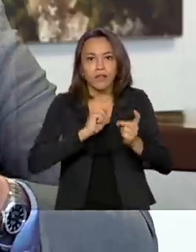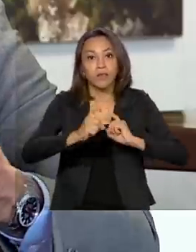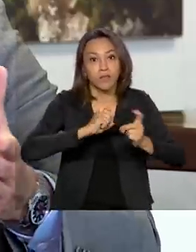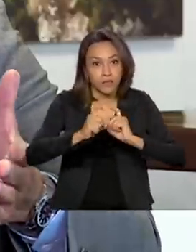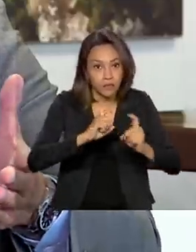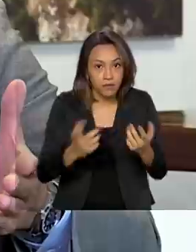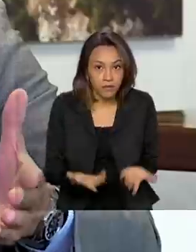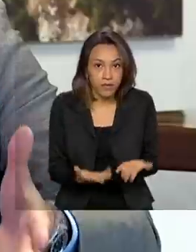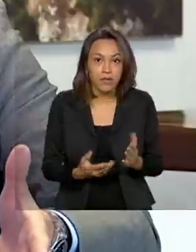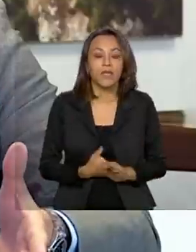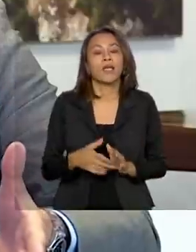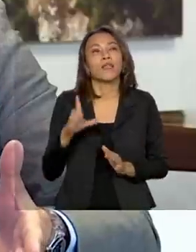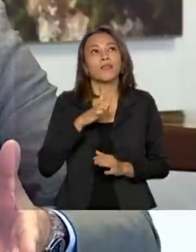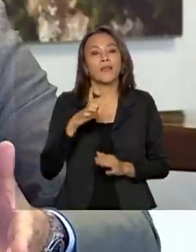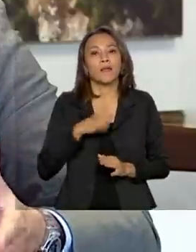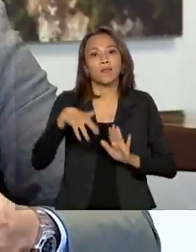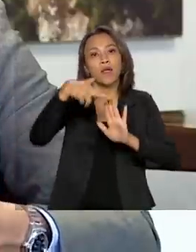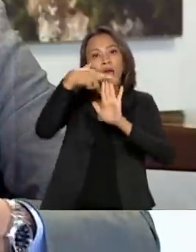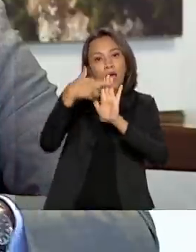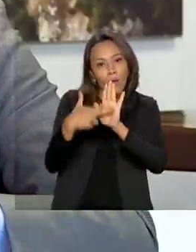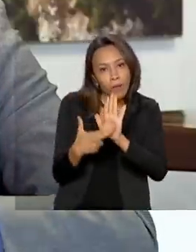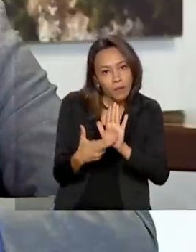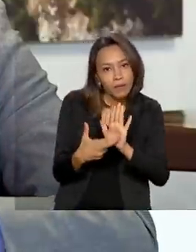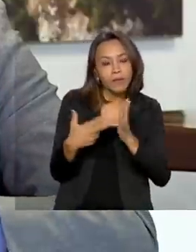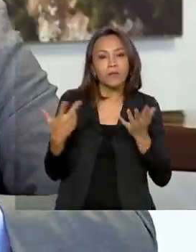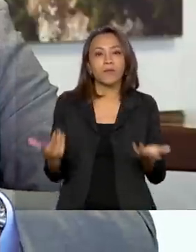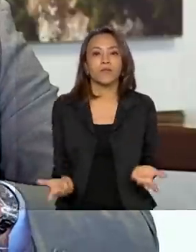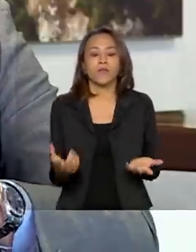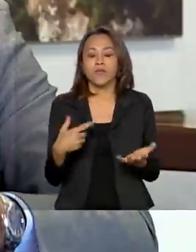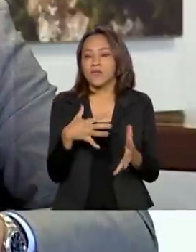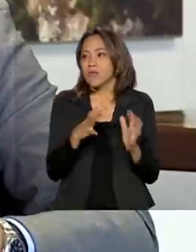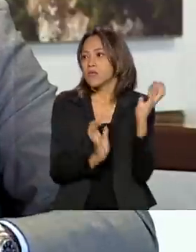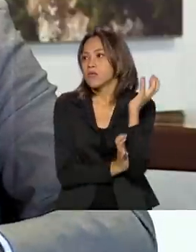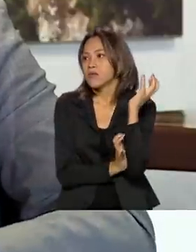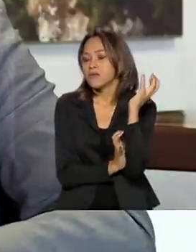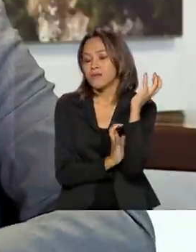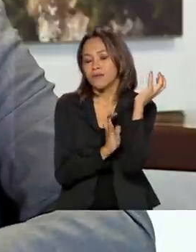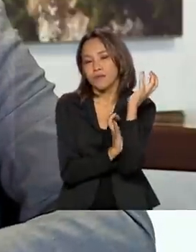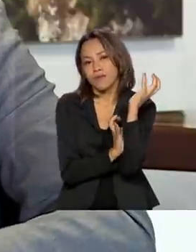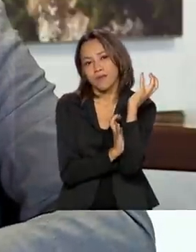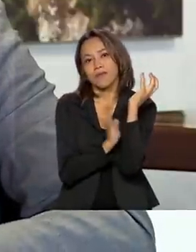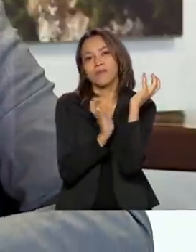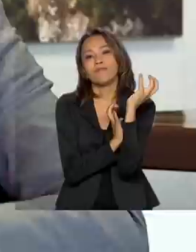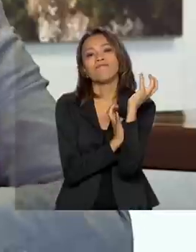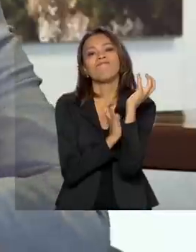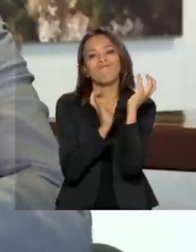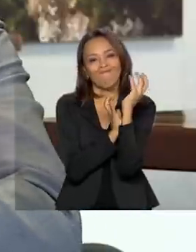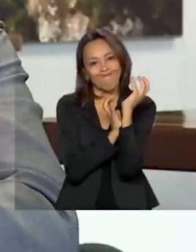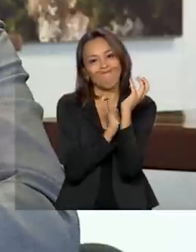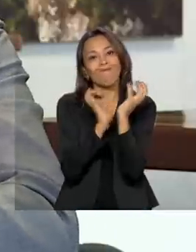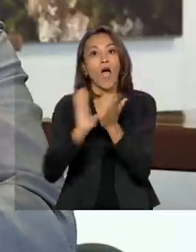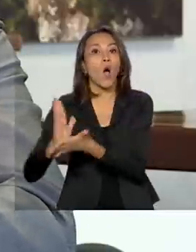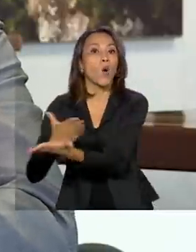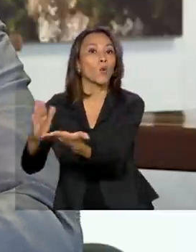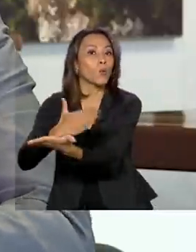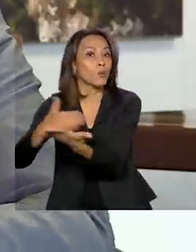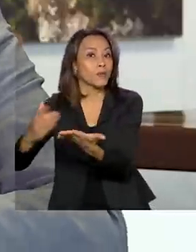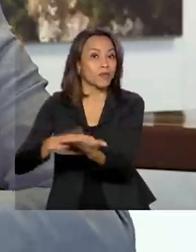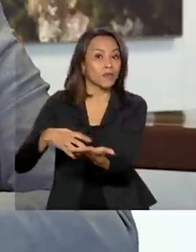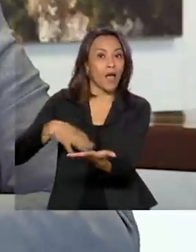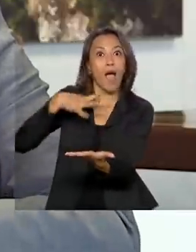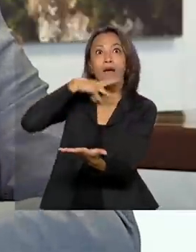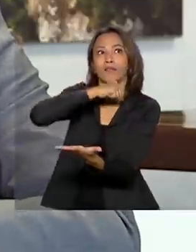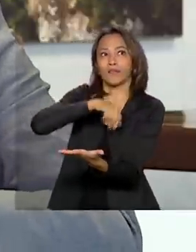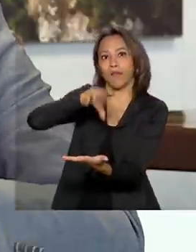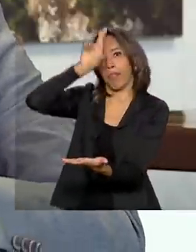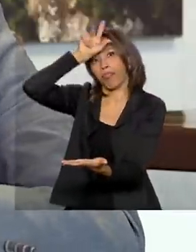administrativas, temos regulamentos, uma burocracia de fato que alguns acreditam equivocadamente, na minha